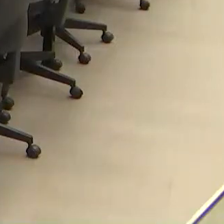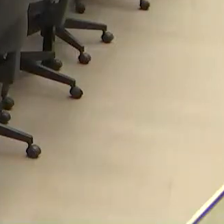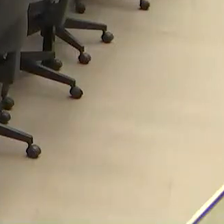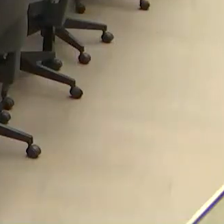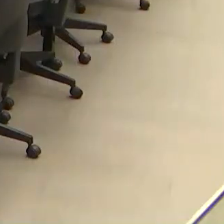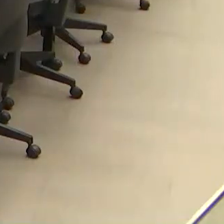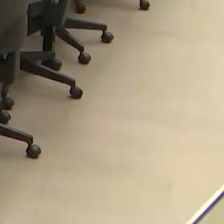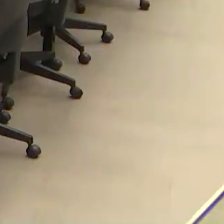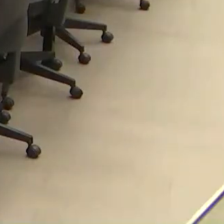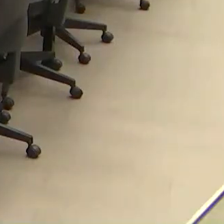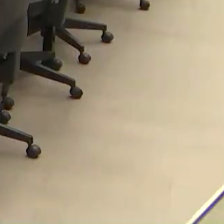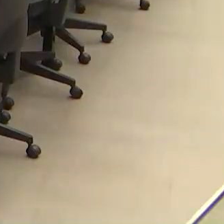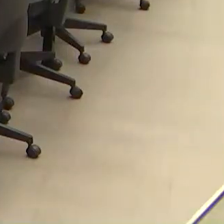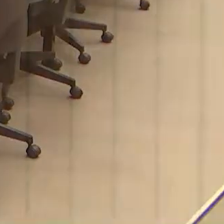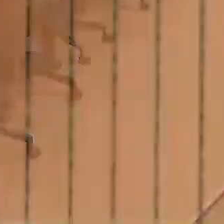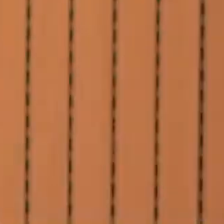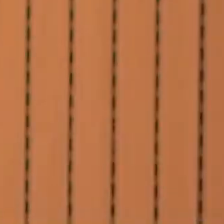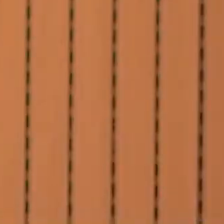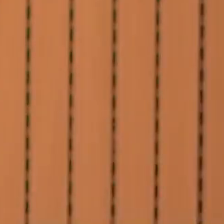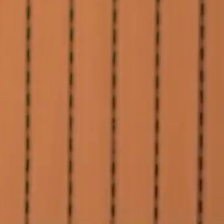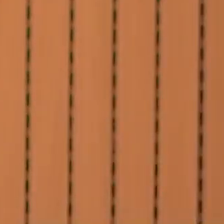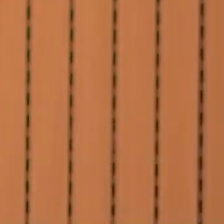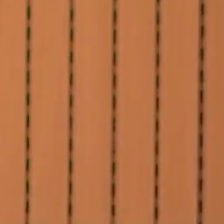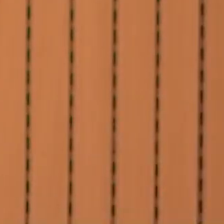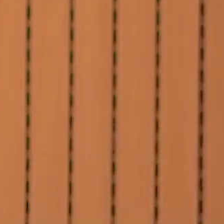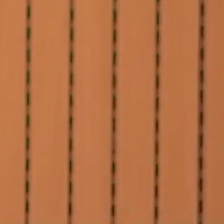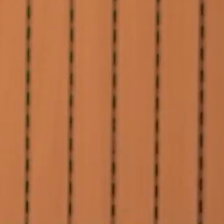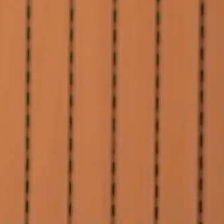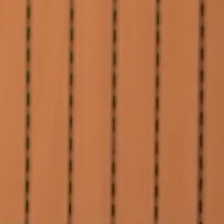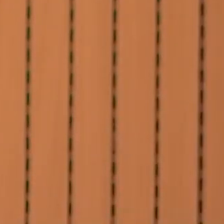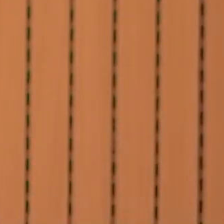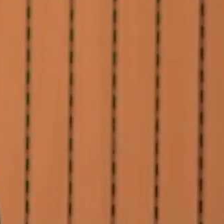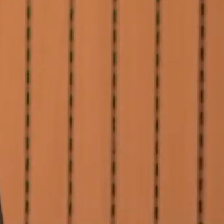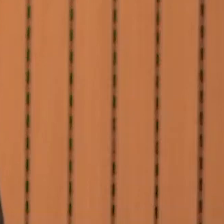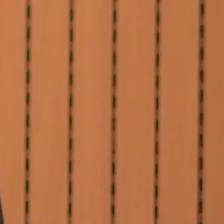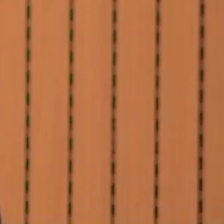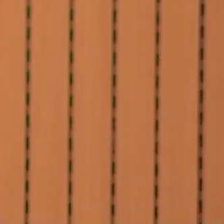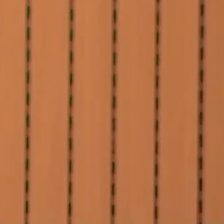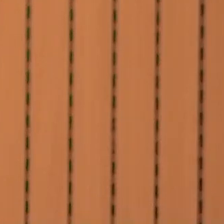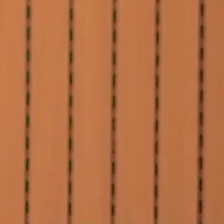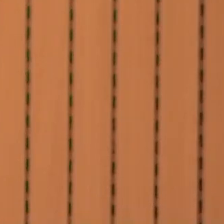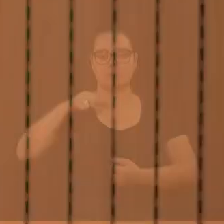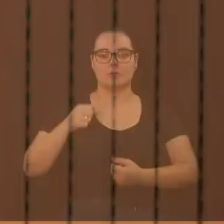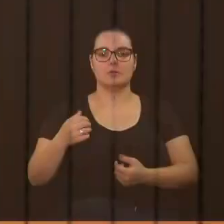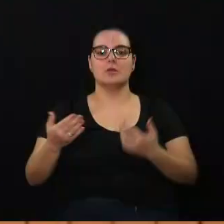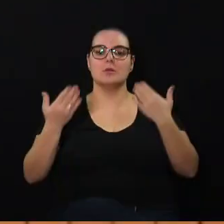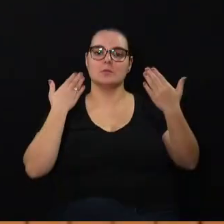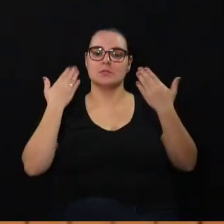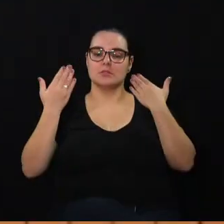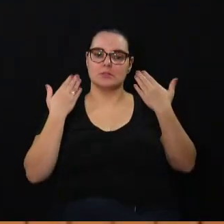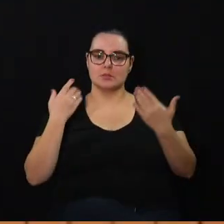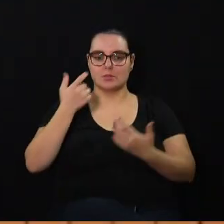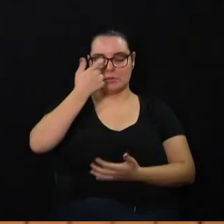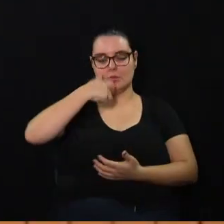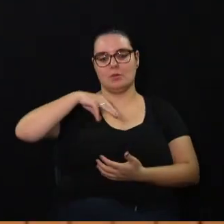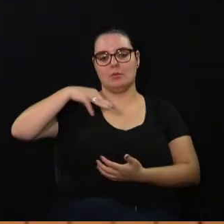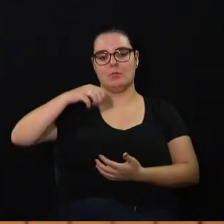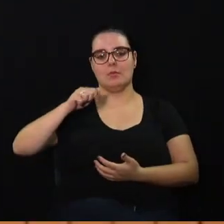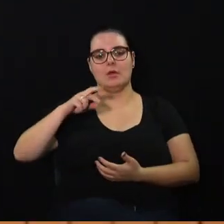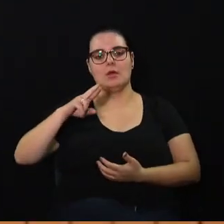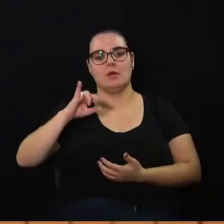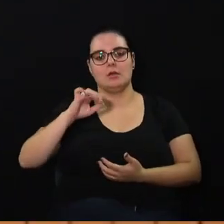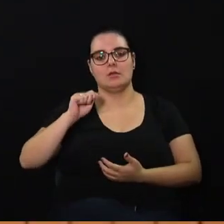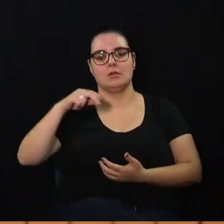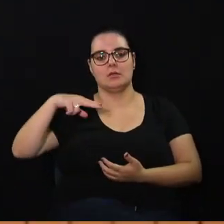boa noite a todos eu sou a mariana é só uma das psicólogas do grupo abra cadabra e nosso primeiro